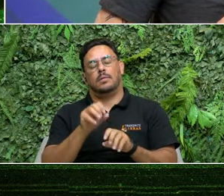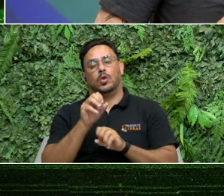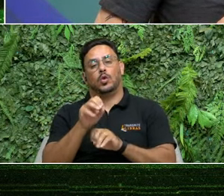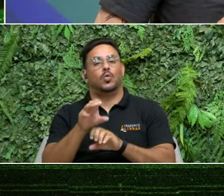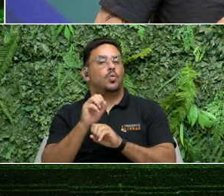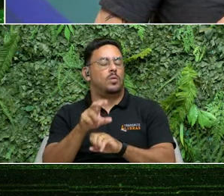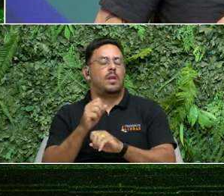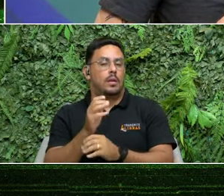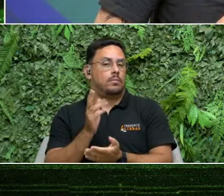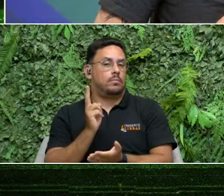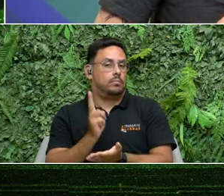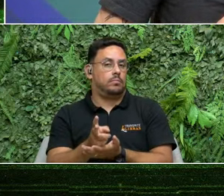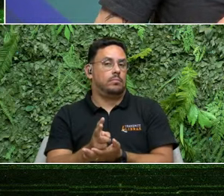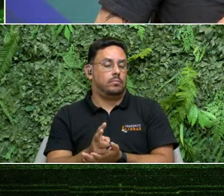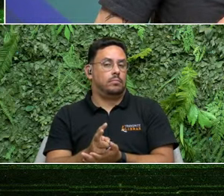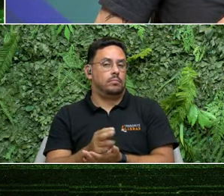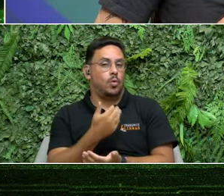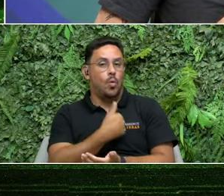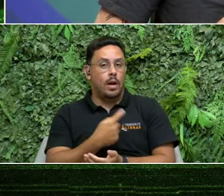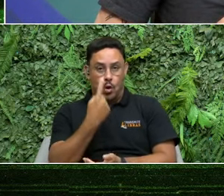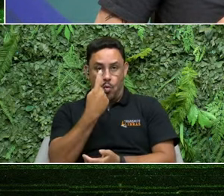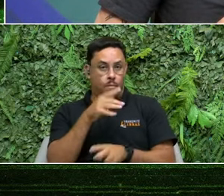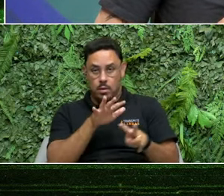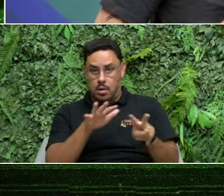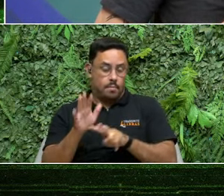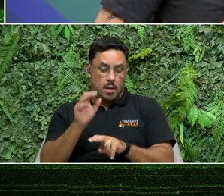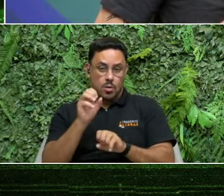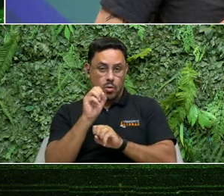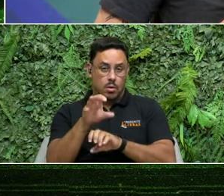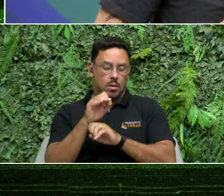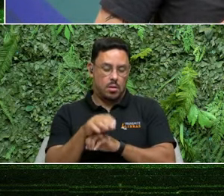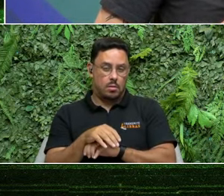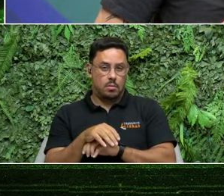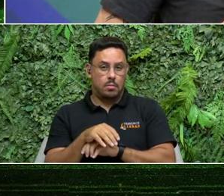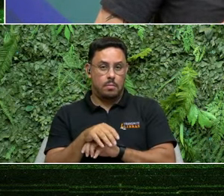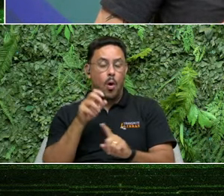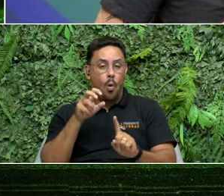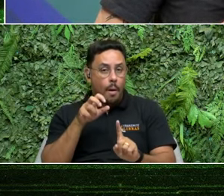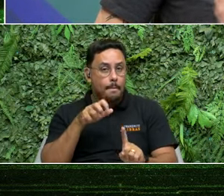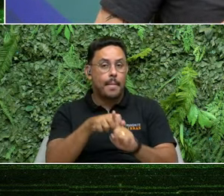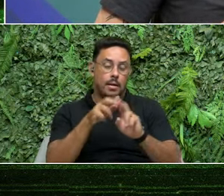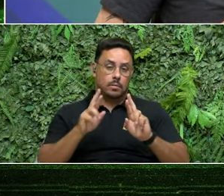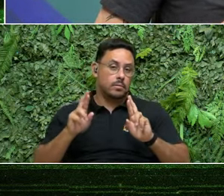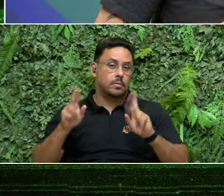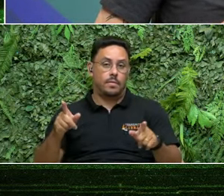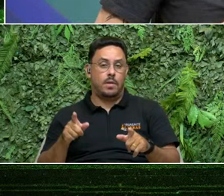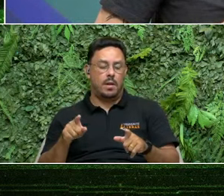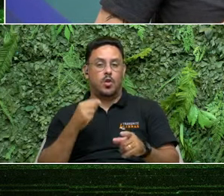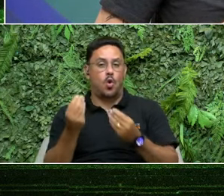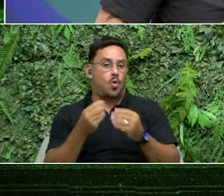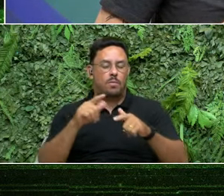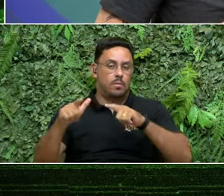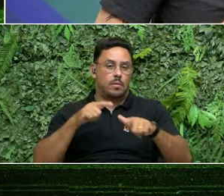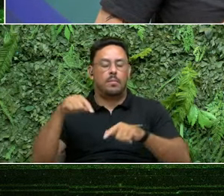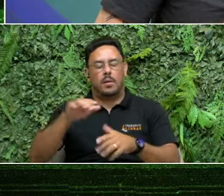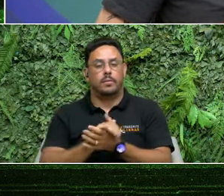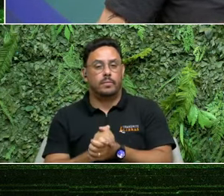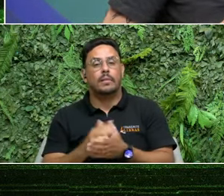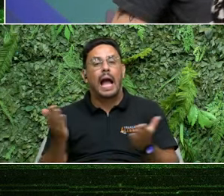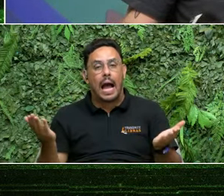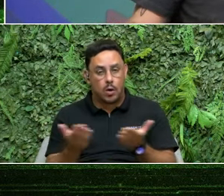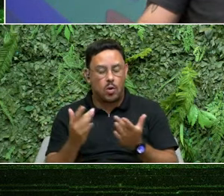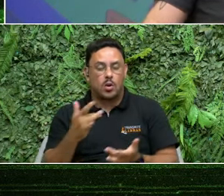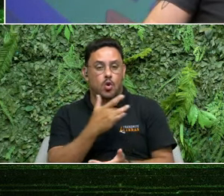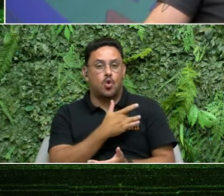uma semana tem uma semana né É claro que tem um impacto muito diferente em relação ao à diferença de trabalho aqui agora o